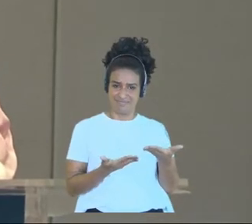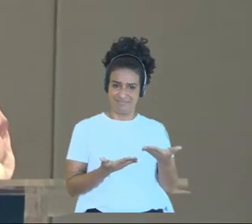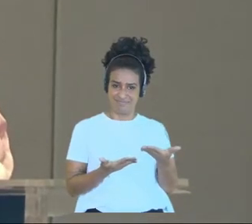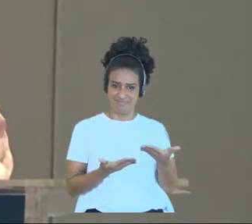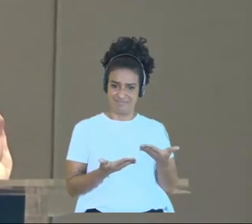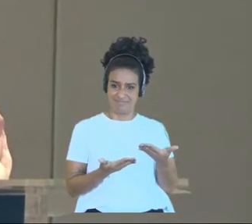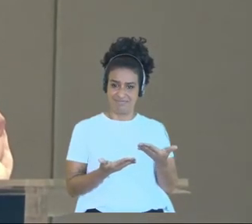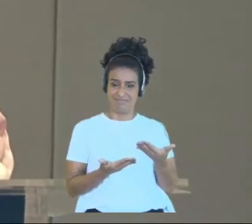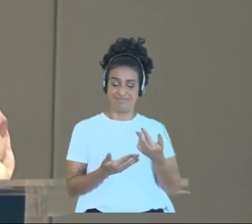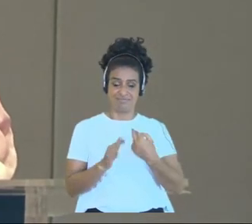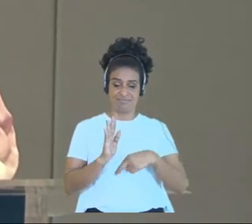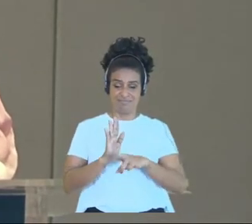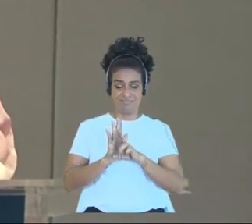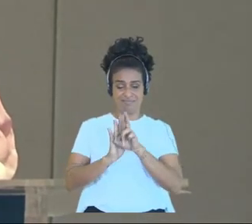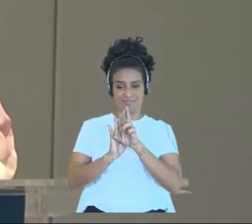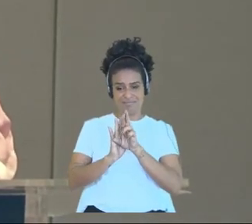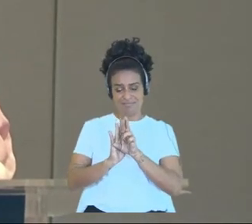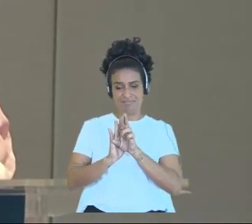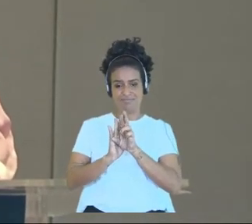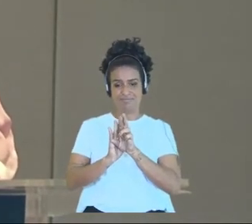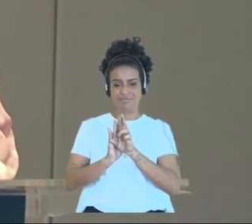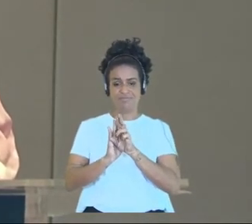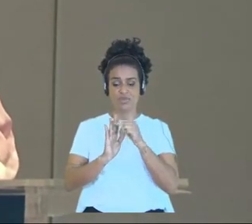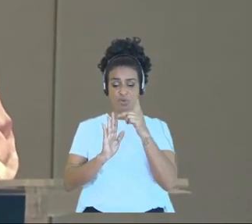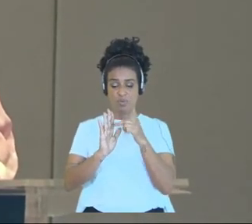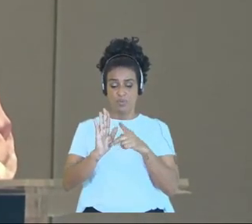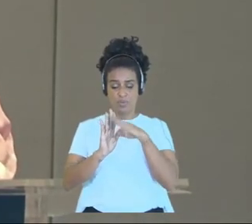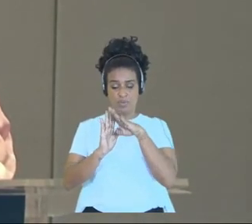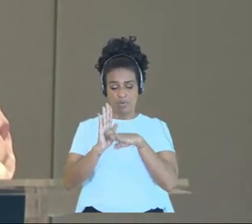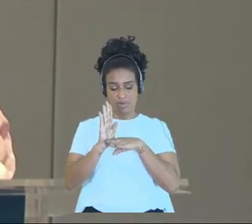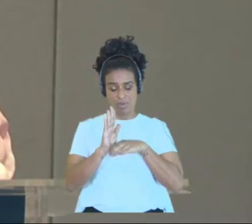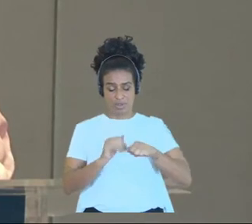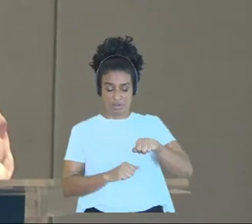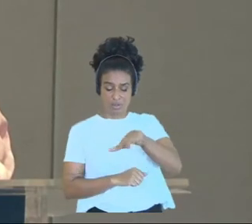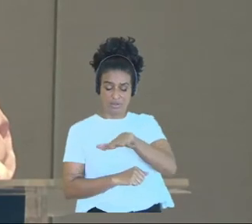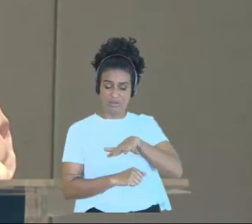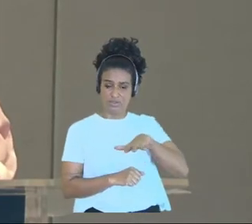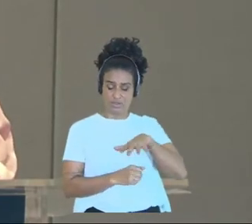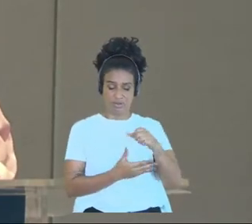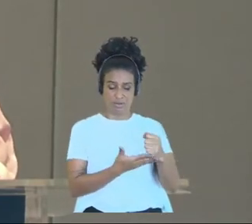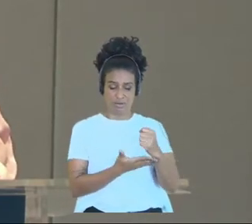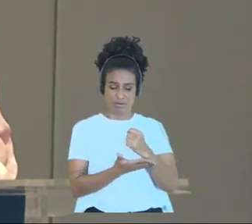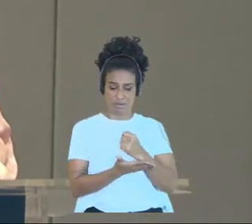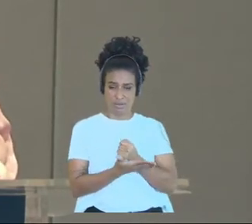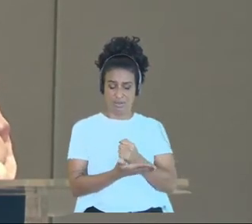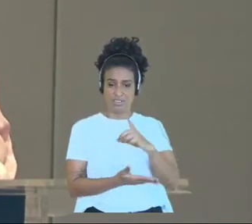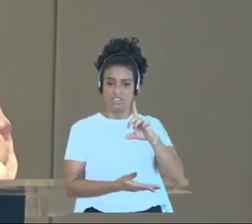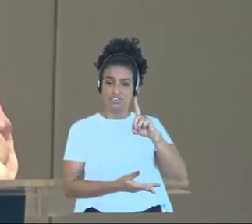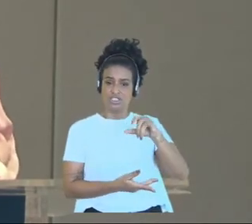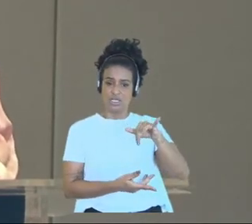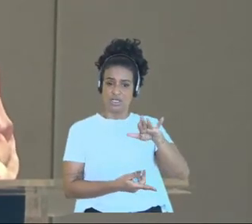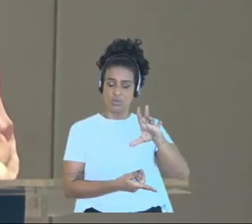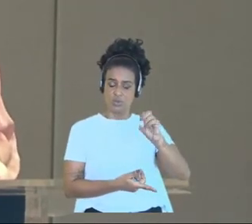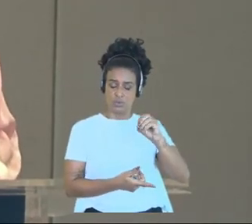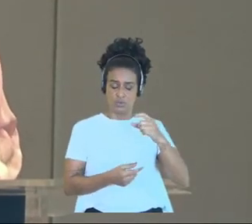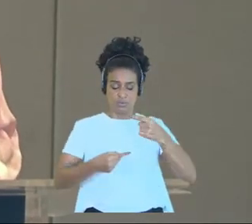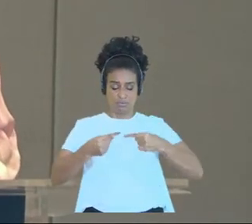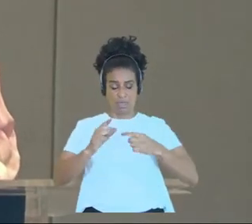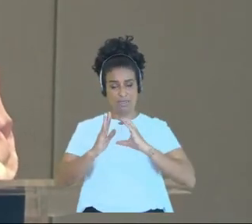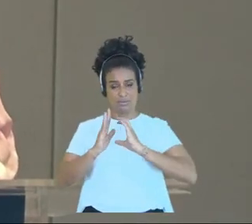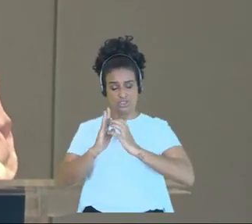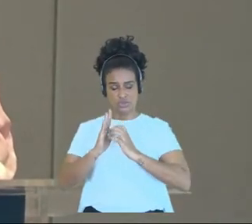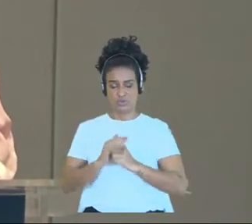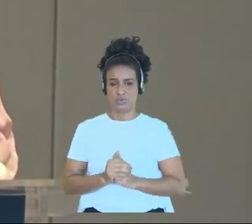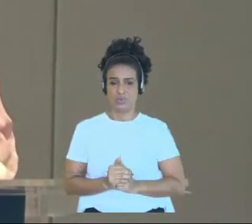aos representantes do Programa Regional da Fundação Konrad Adenauer Diálogo de Partidos. Os